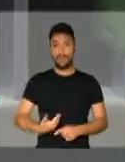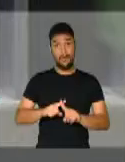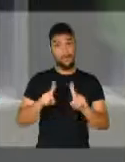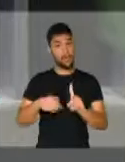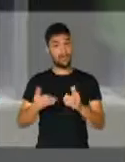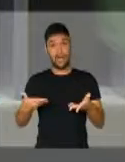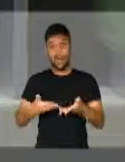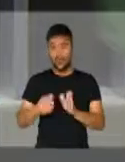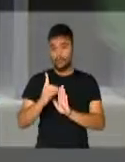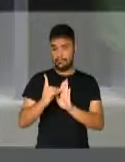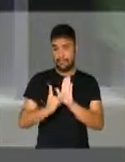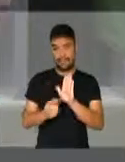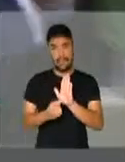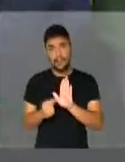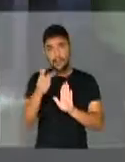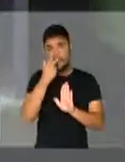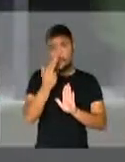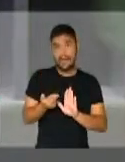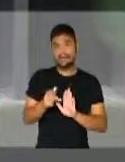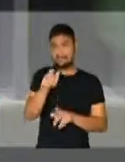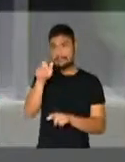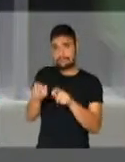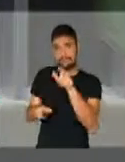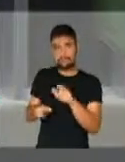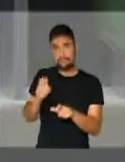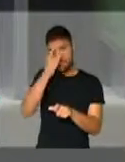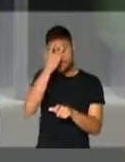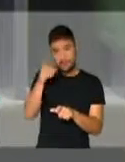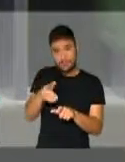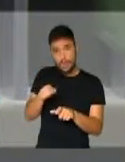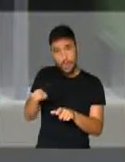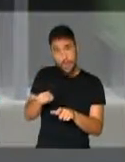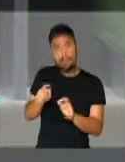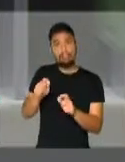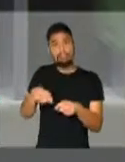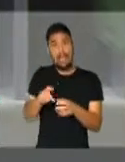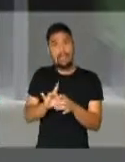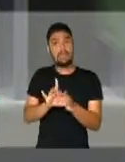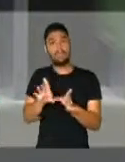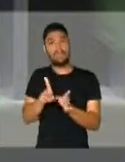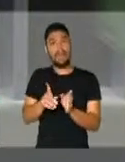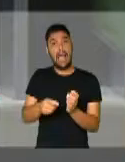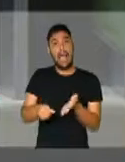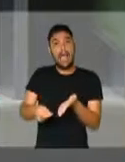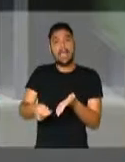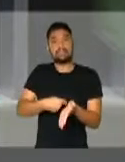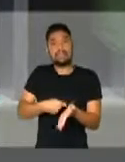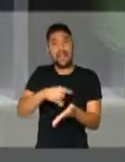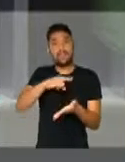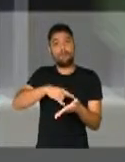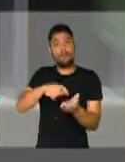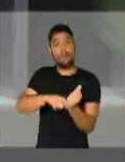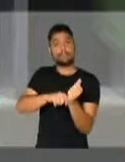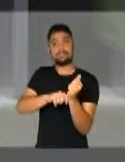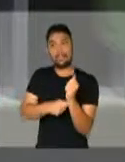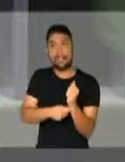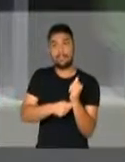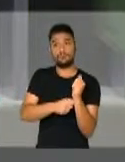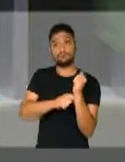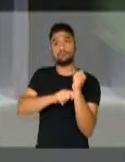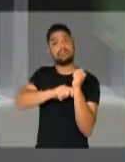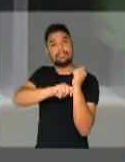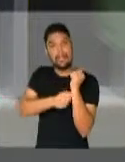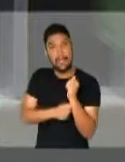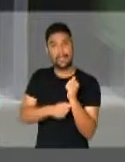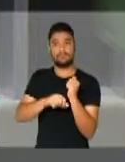permitir e aumentar o número de funcionários que poderão assinar atos secretos e